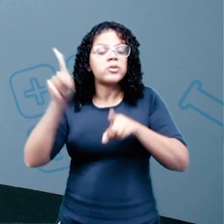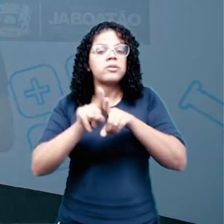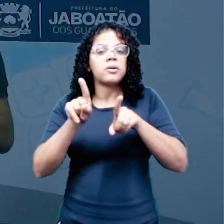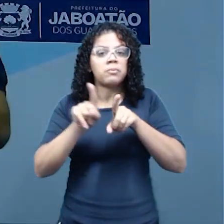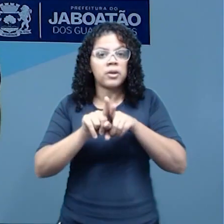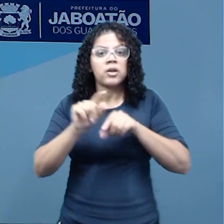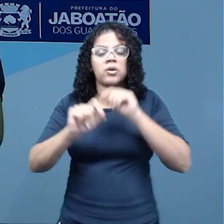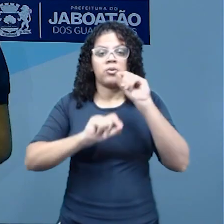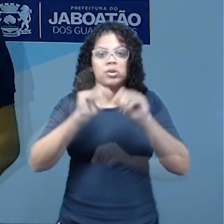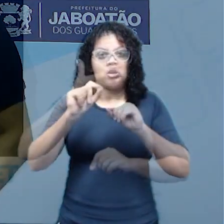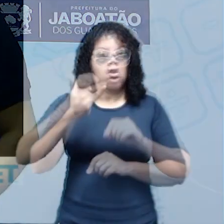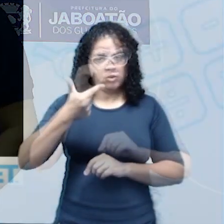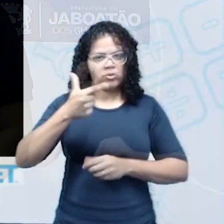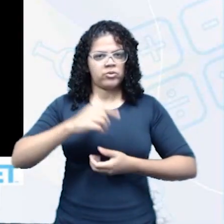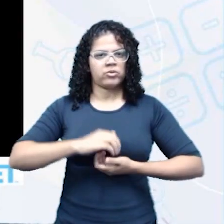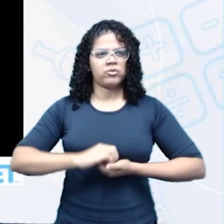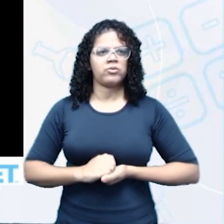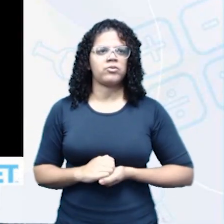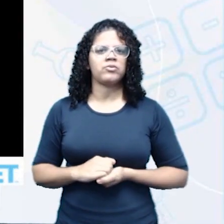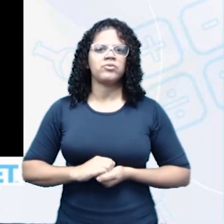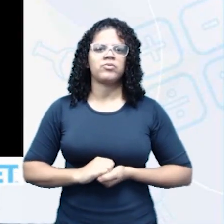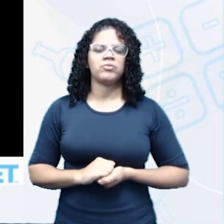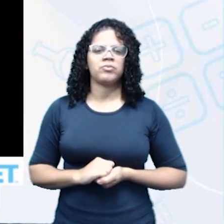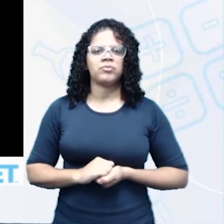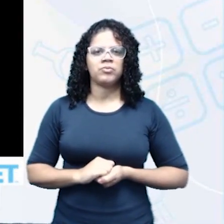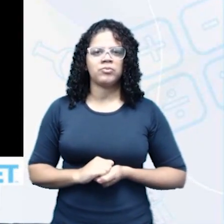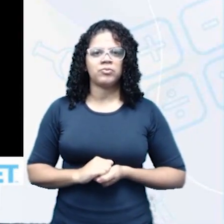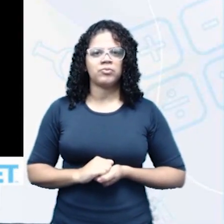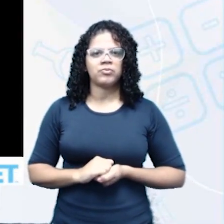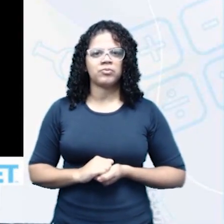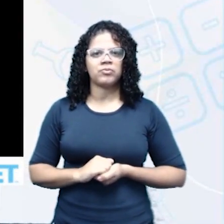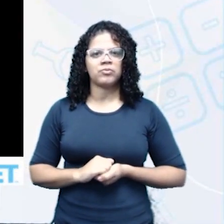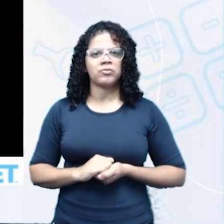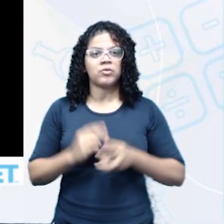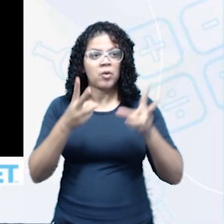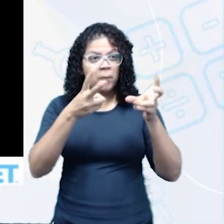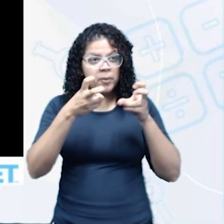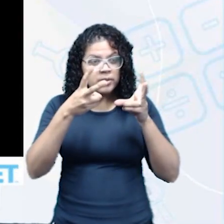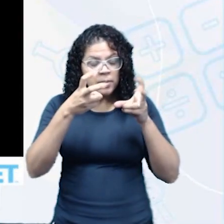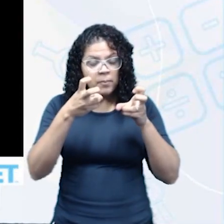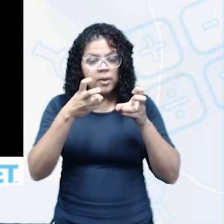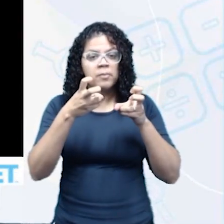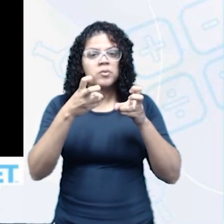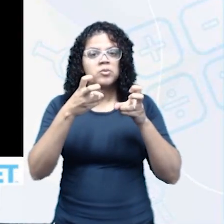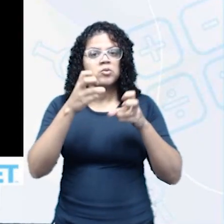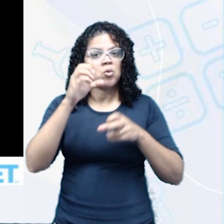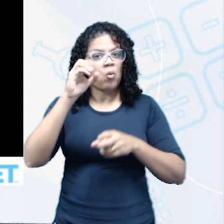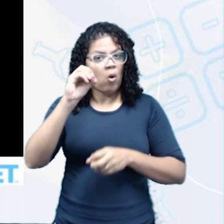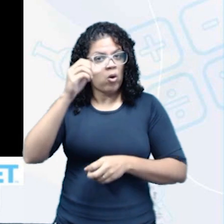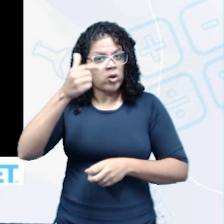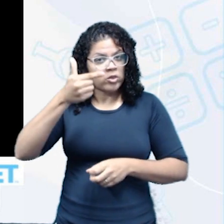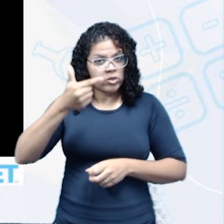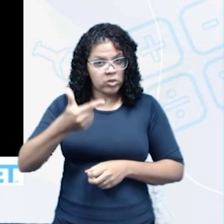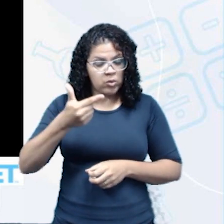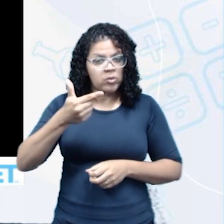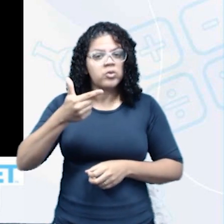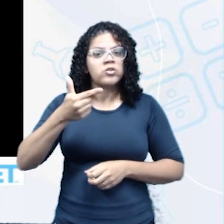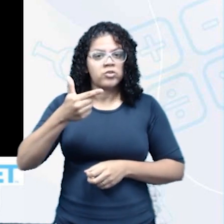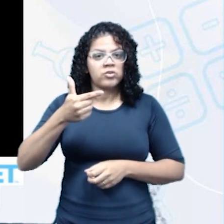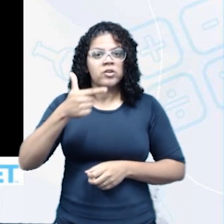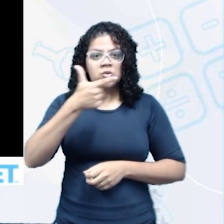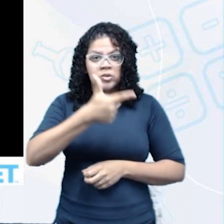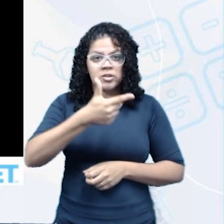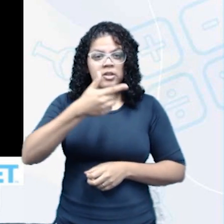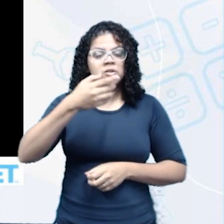oxigênio. Vamos lá? Aqui é o oxigênio a 246